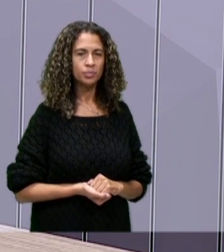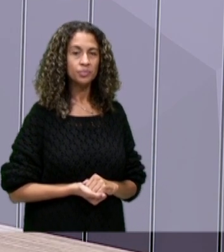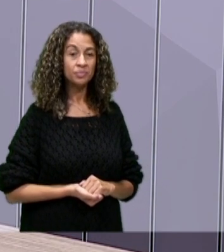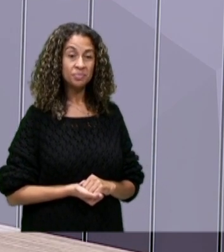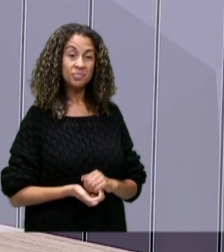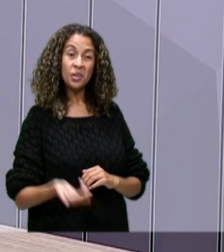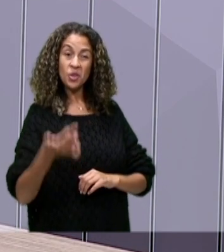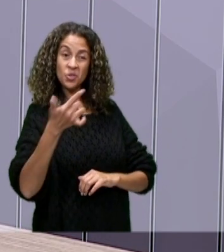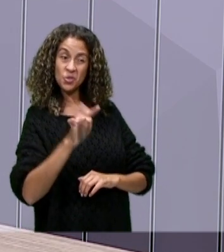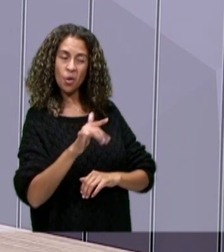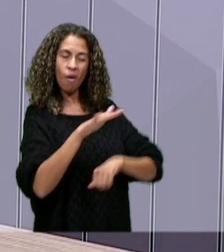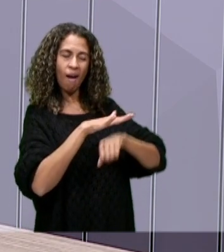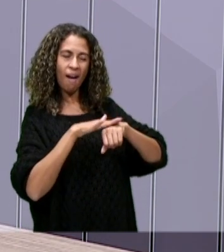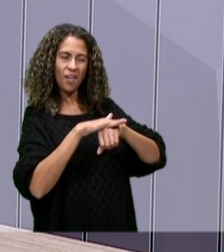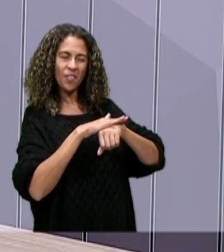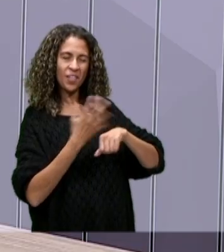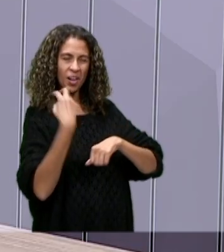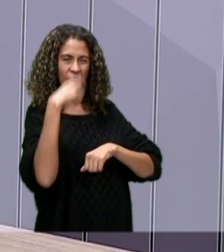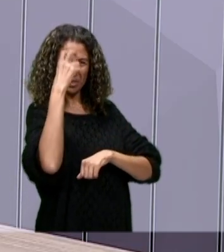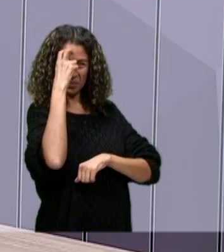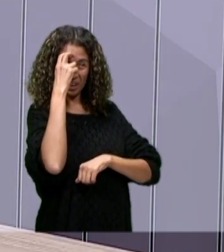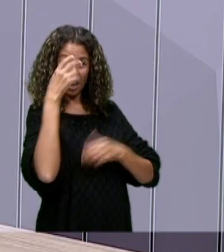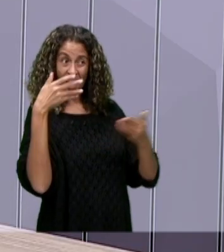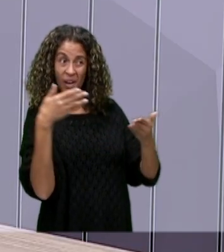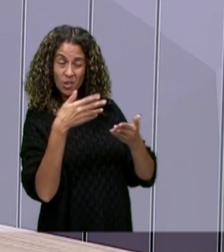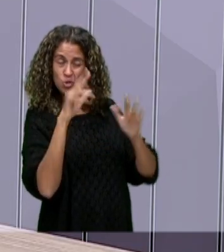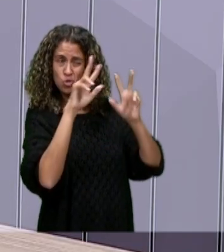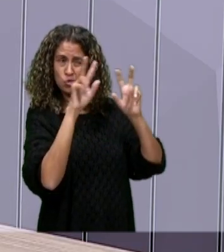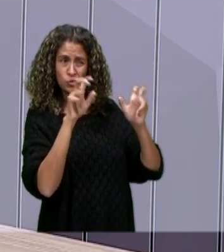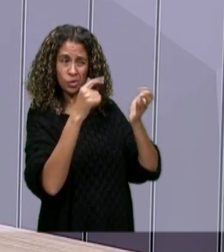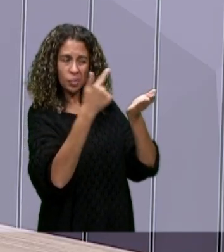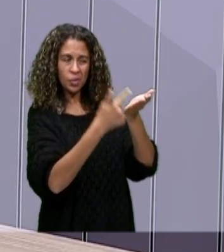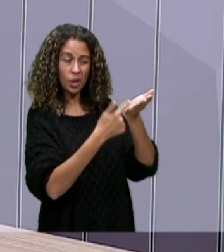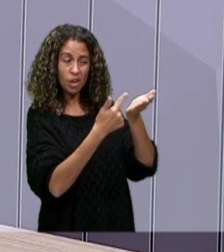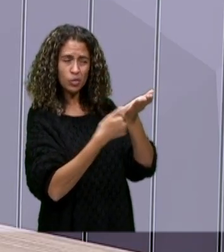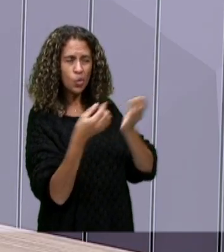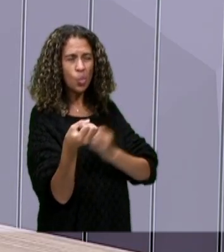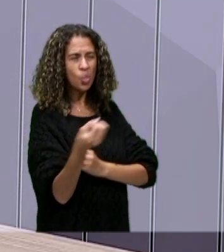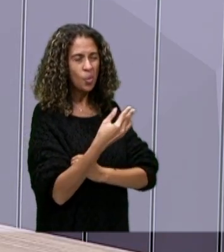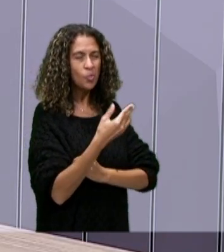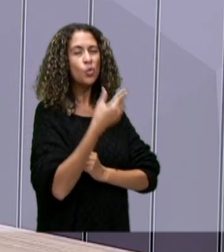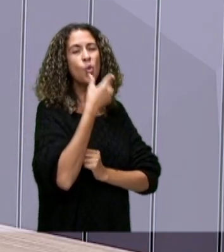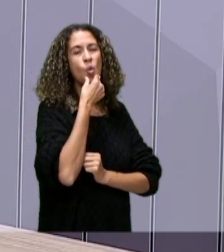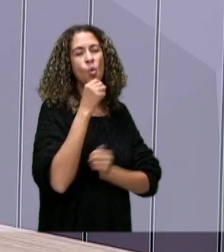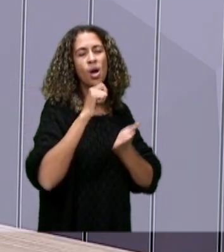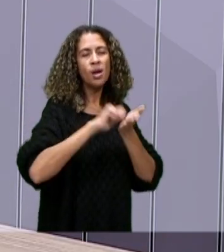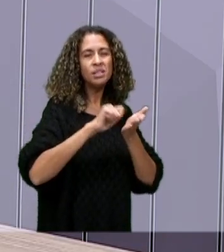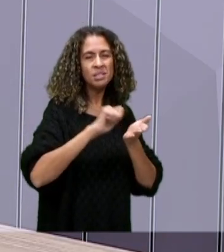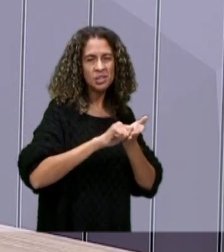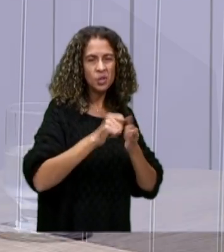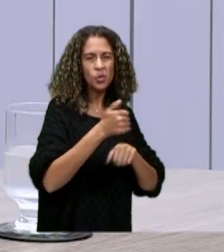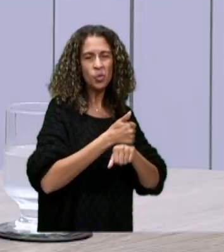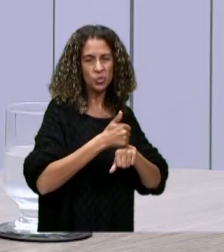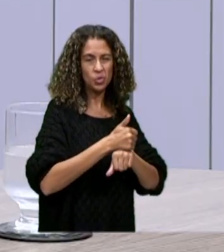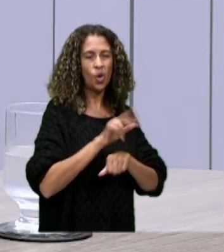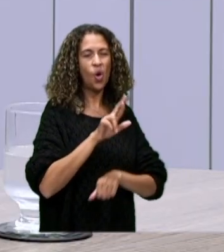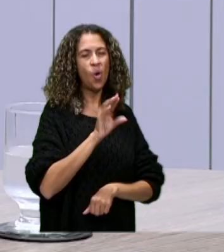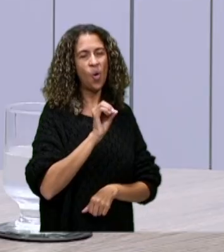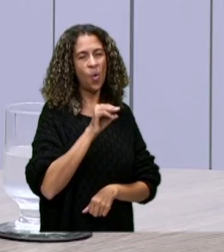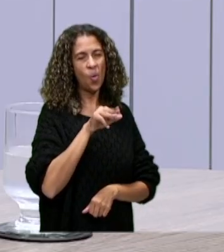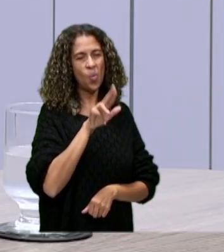Voltamos aqui na nossa conversa cultural, que hoje fala sobre o novo romance do escritor itajaiense, o Rômulo